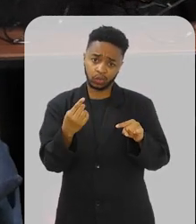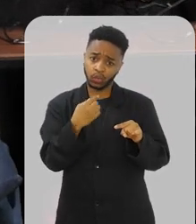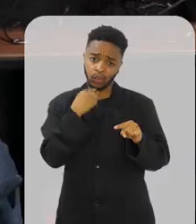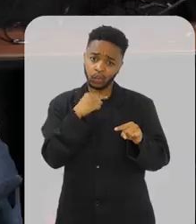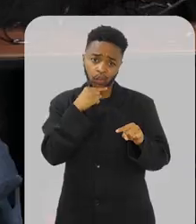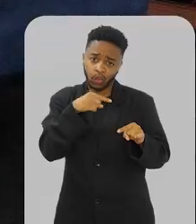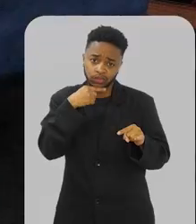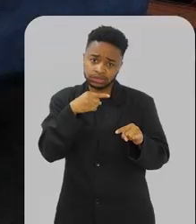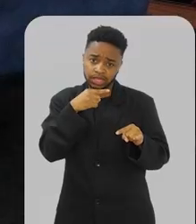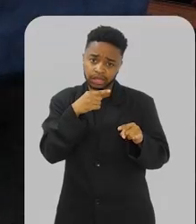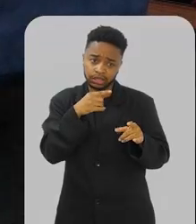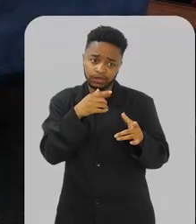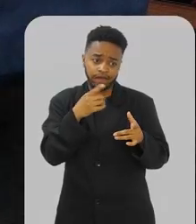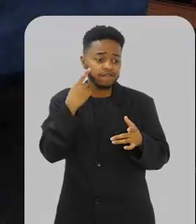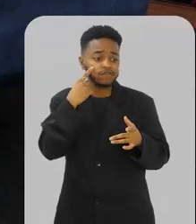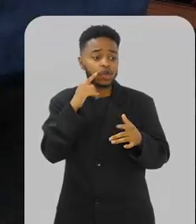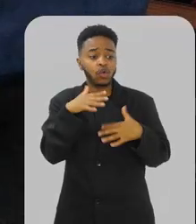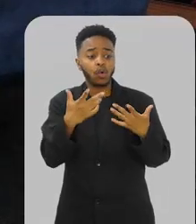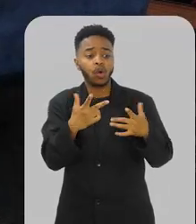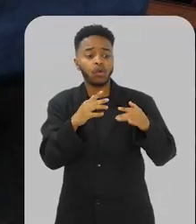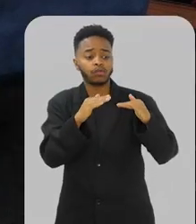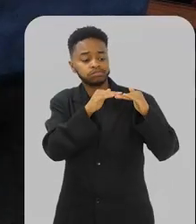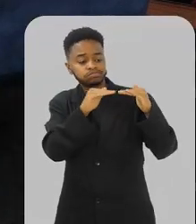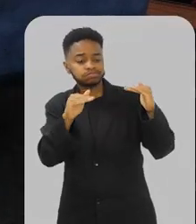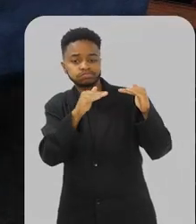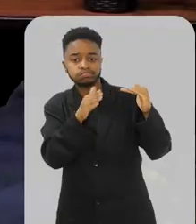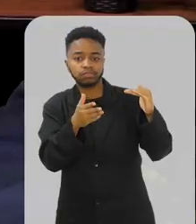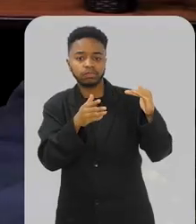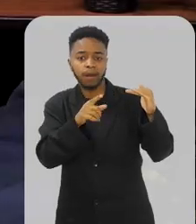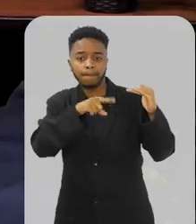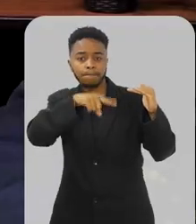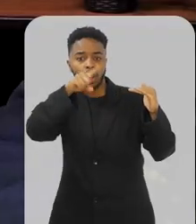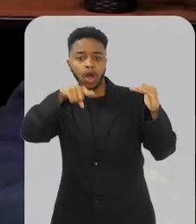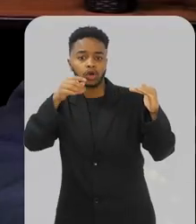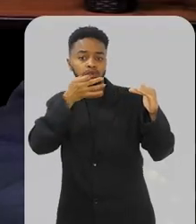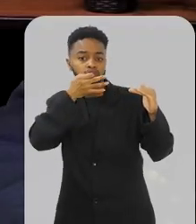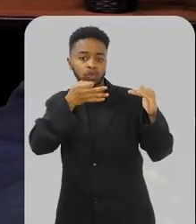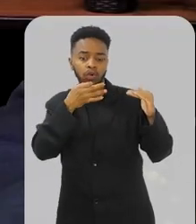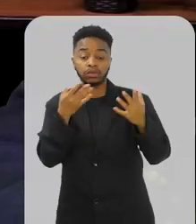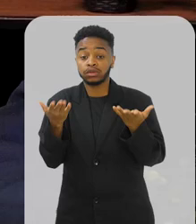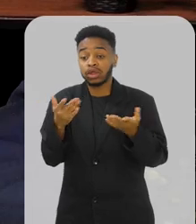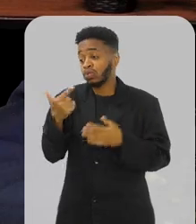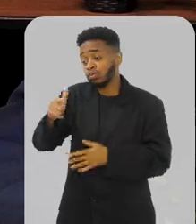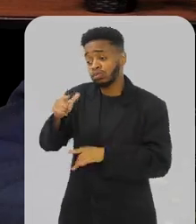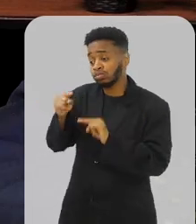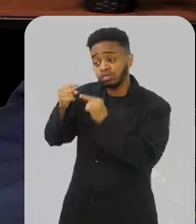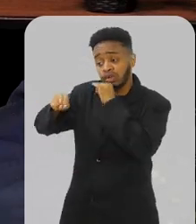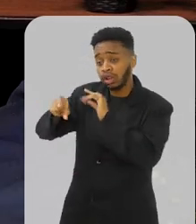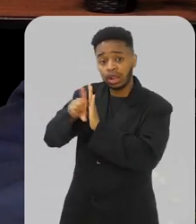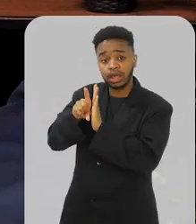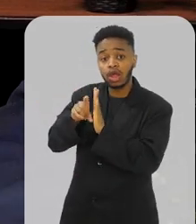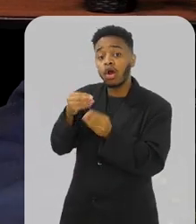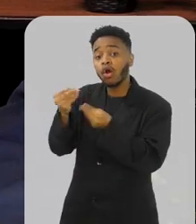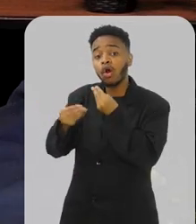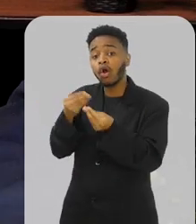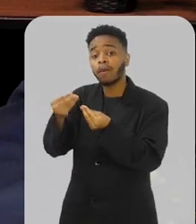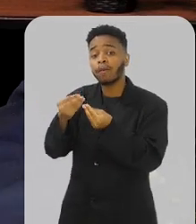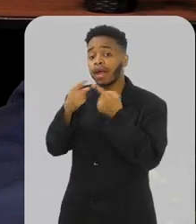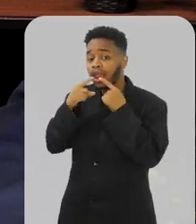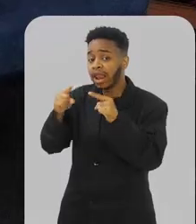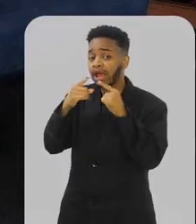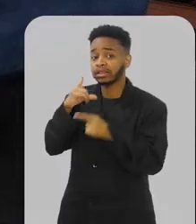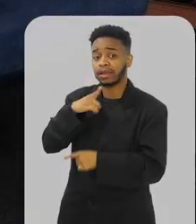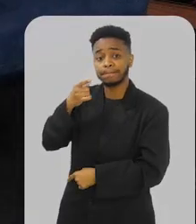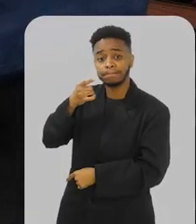medir. Então, não tem o primeiro baseamento legal. Como que você vai reclamar do barulho se você não medir o barulho?